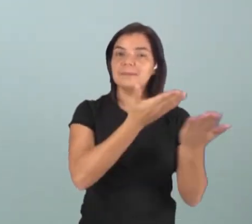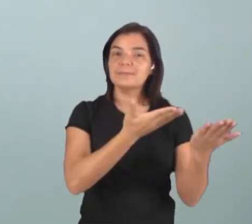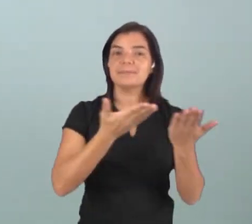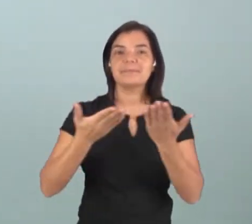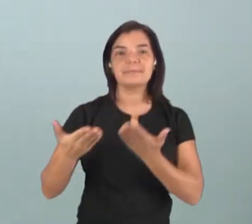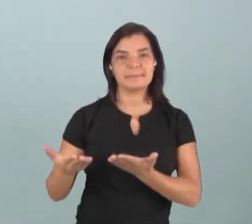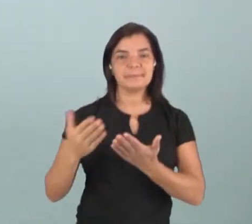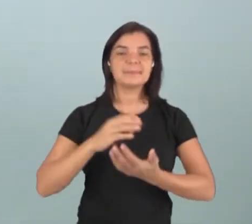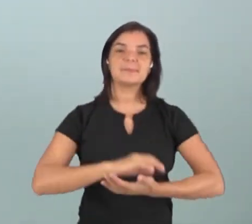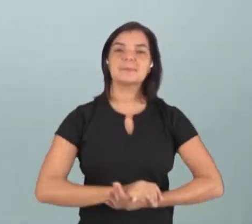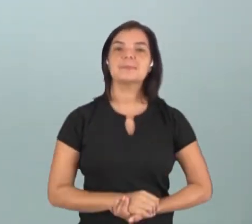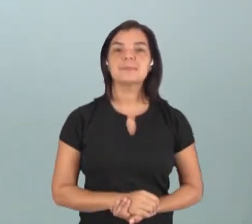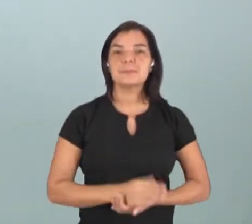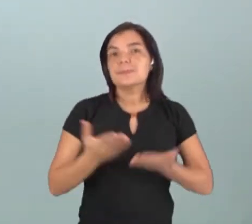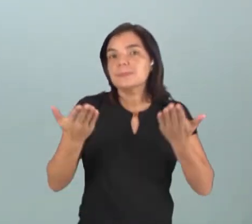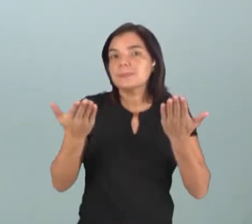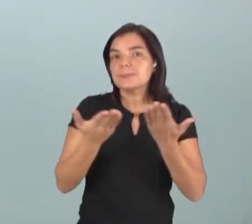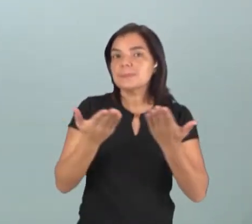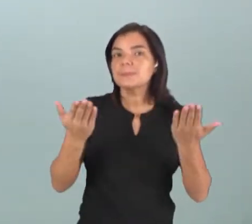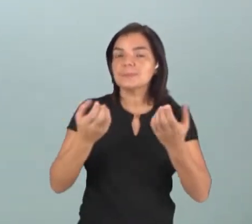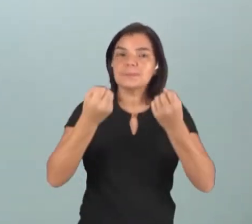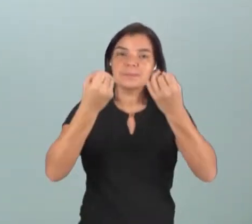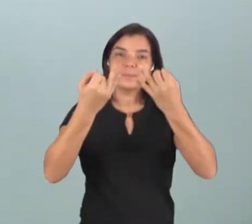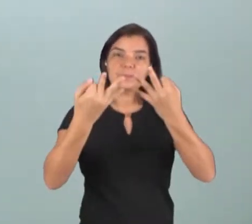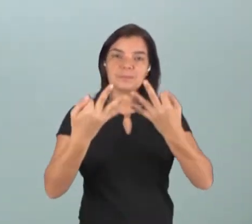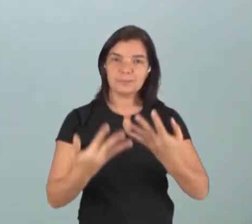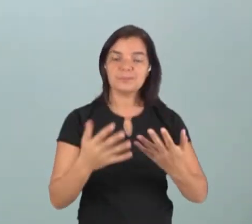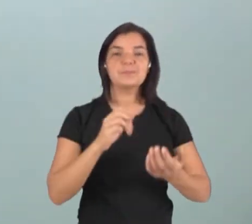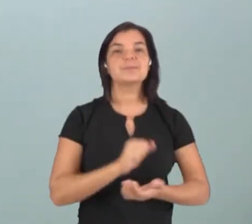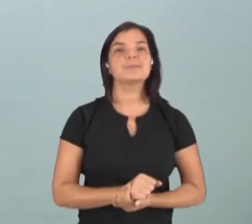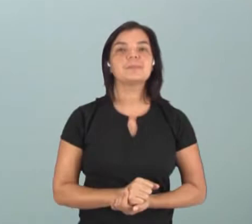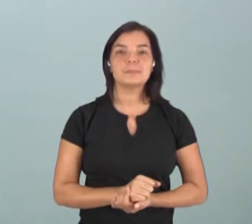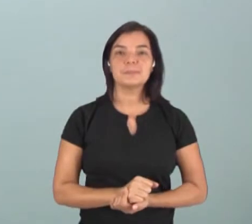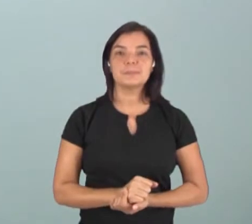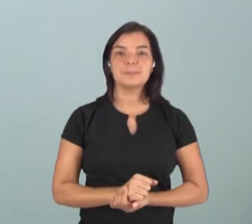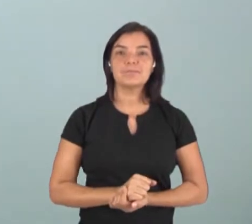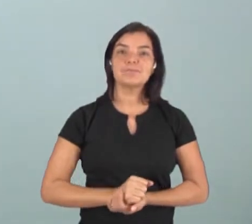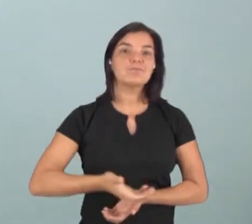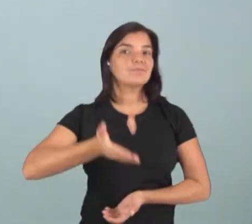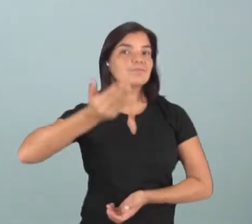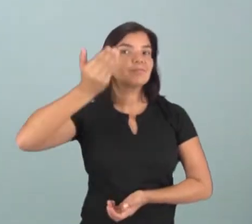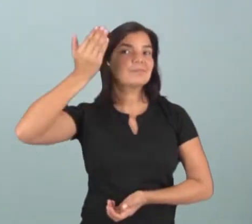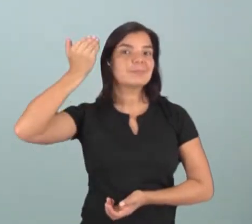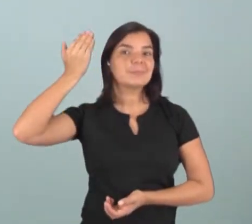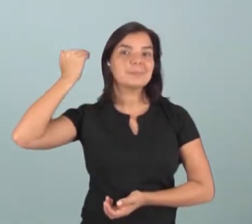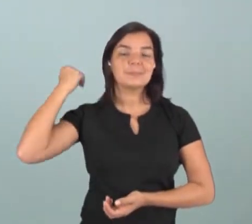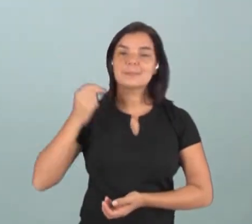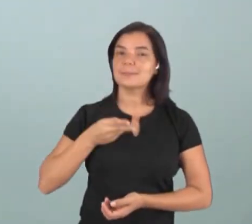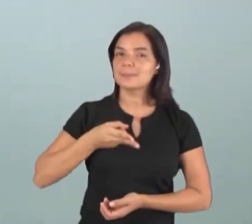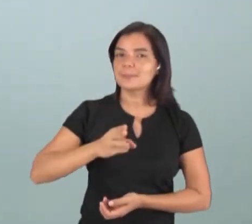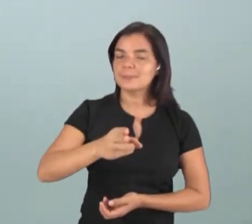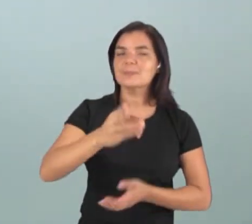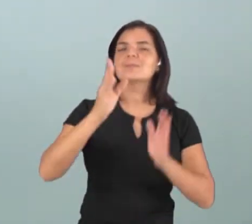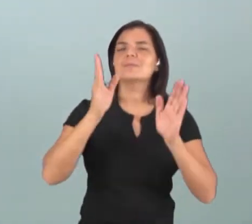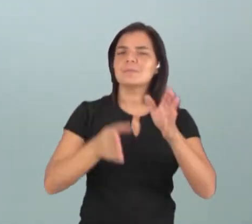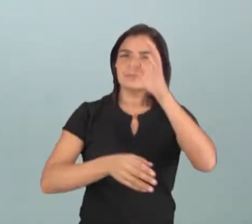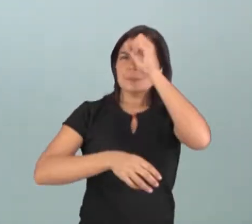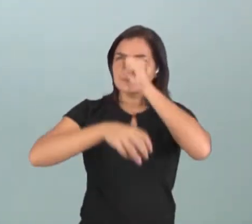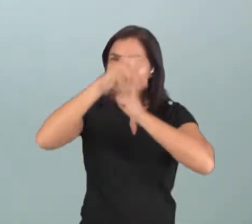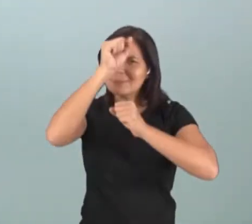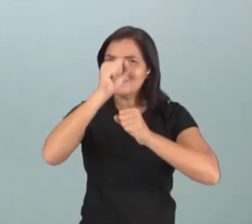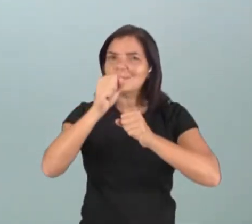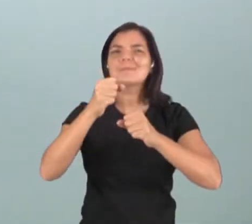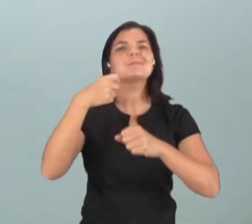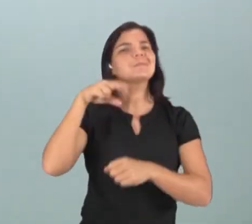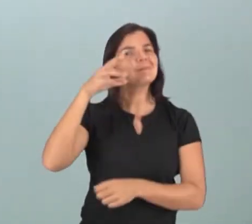à nossa aula de inglês. Hoje nós vamos falar um pouquinho sobre past continuous. Lembra que nós já aprendemos um pouquinho sobre